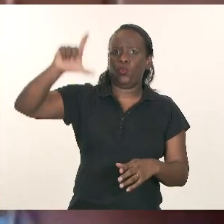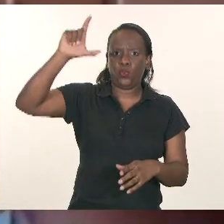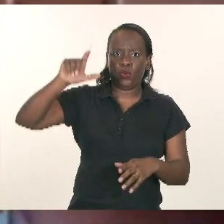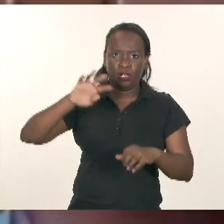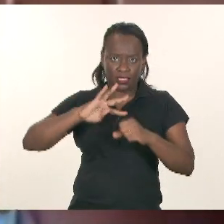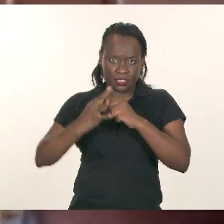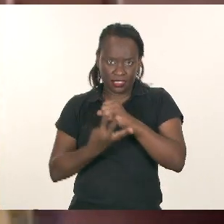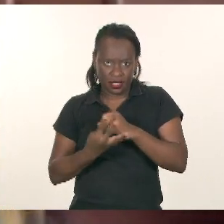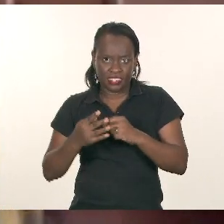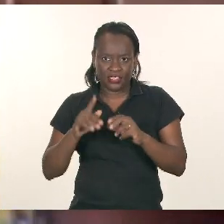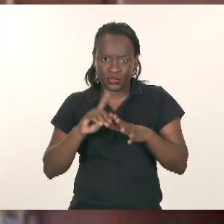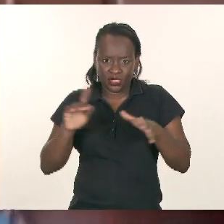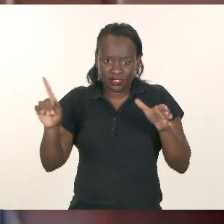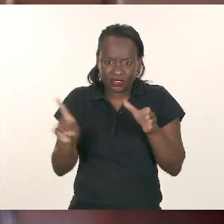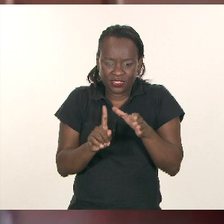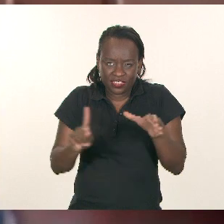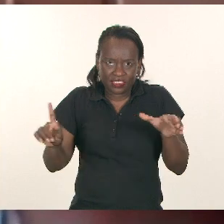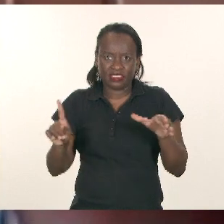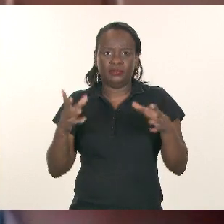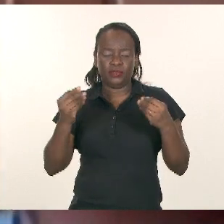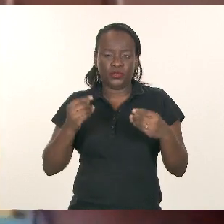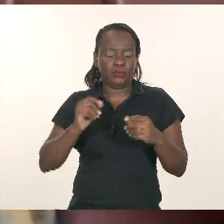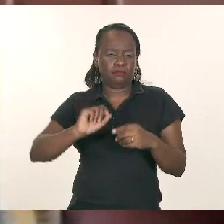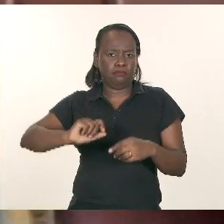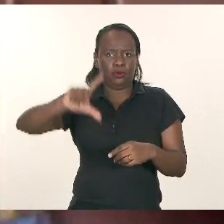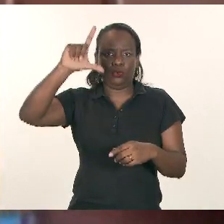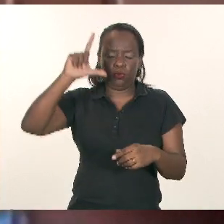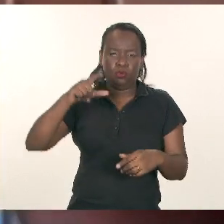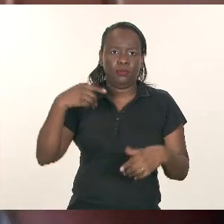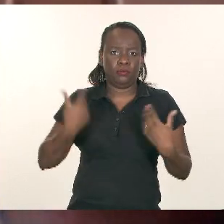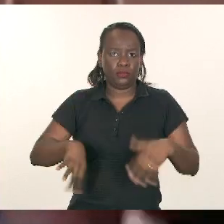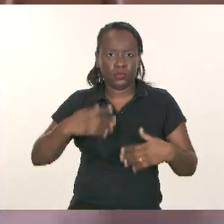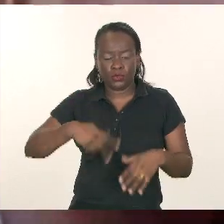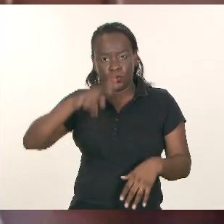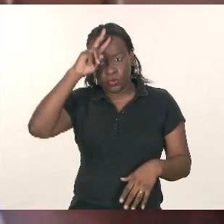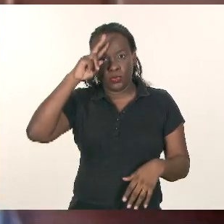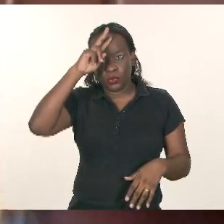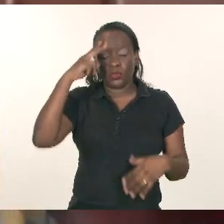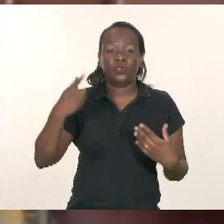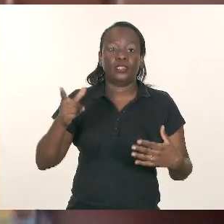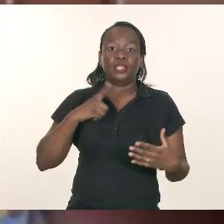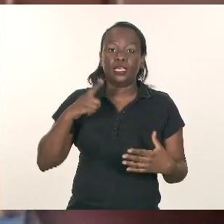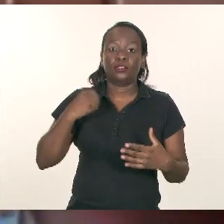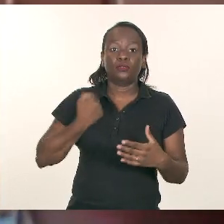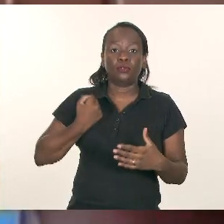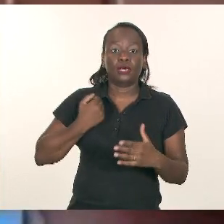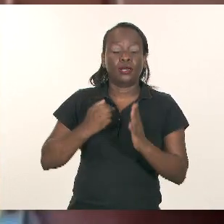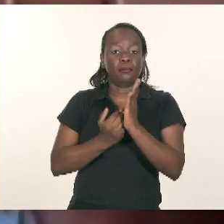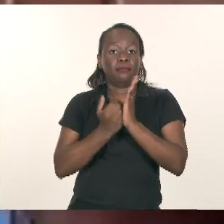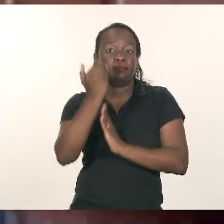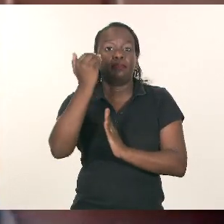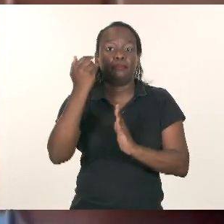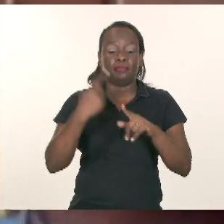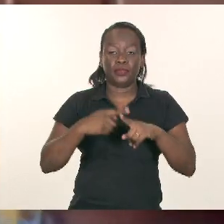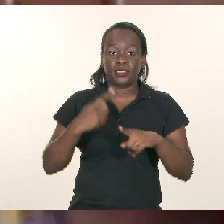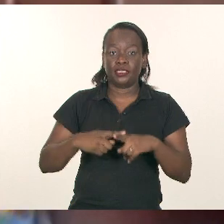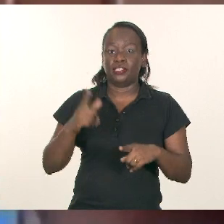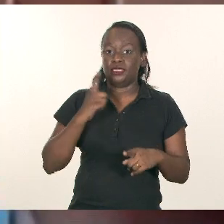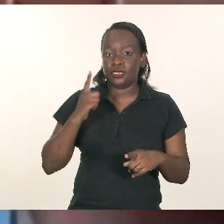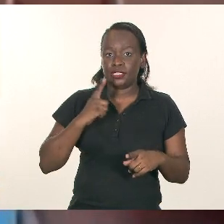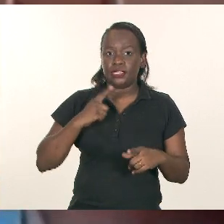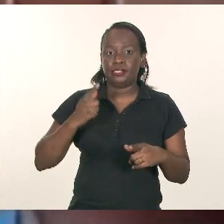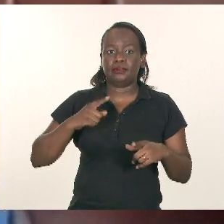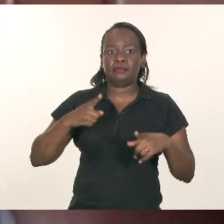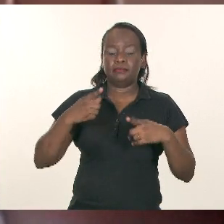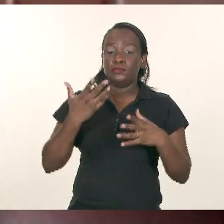de confinamento, de isolamento social. Esses números, né, só tendem a aumentar porque há uma